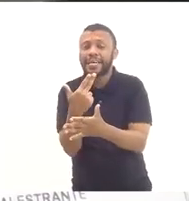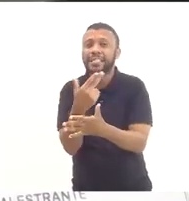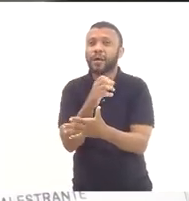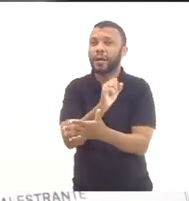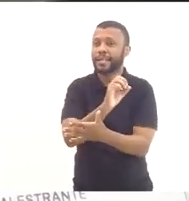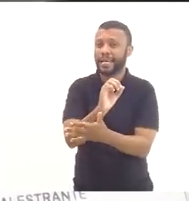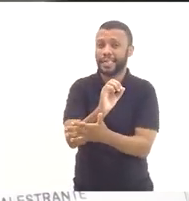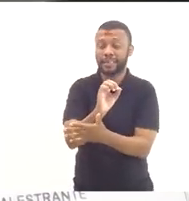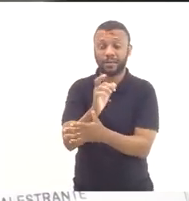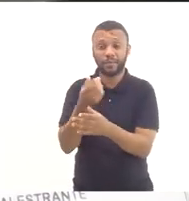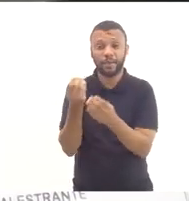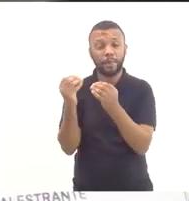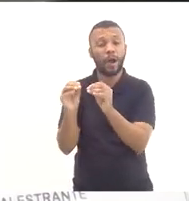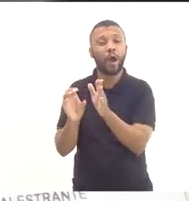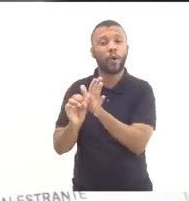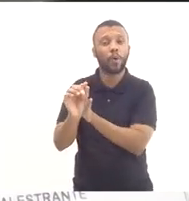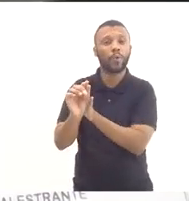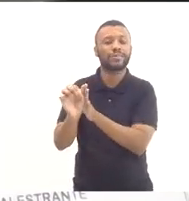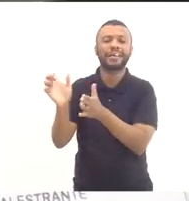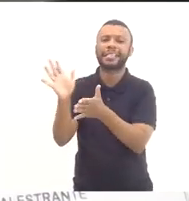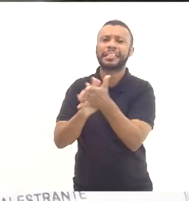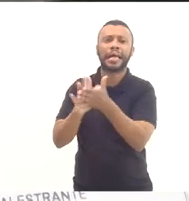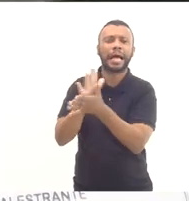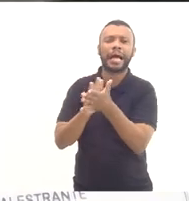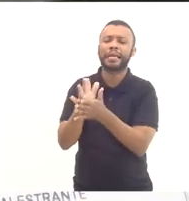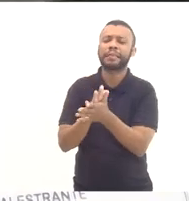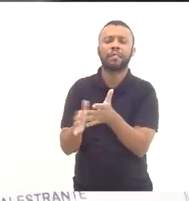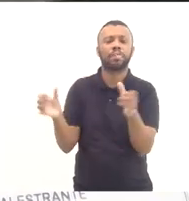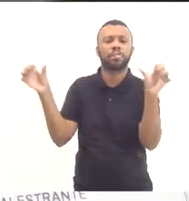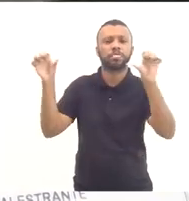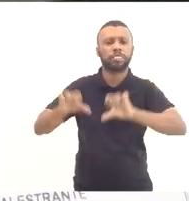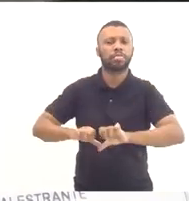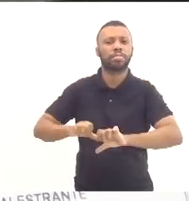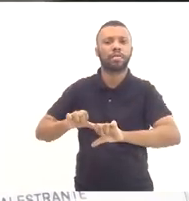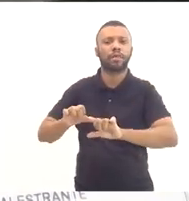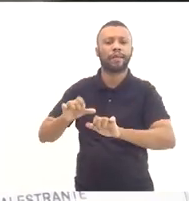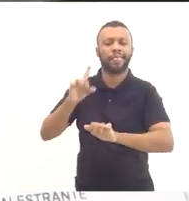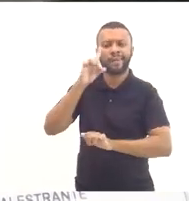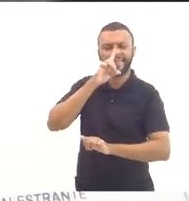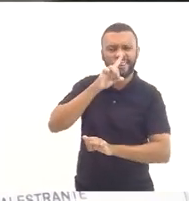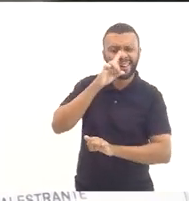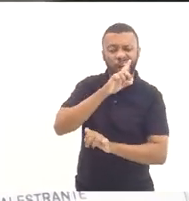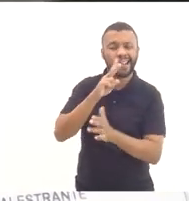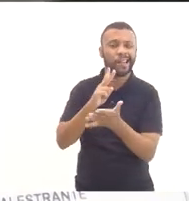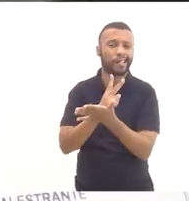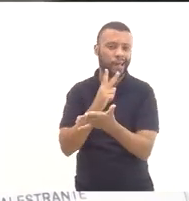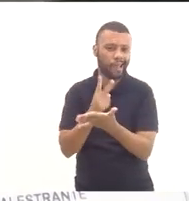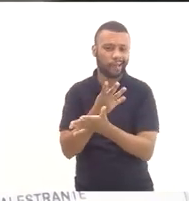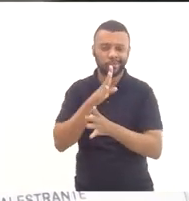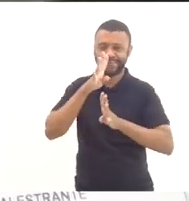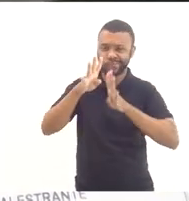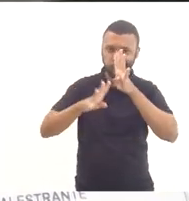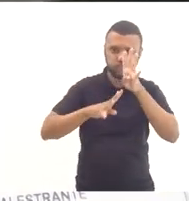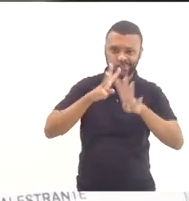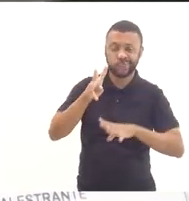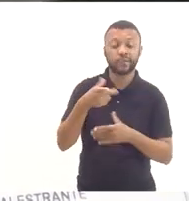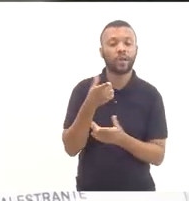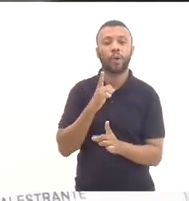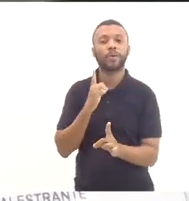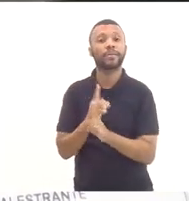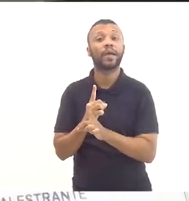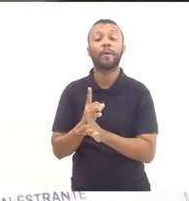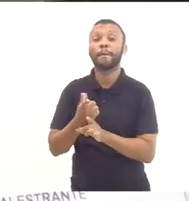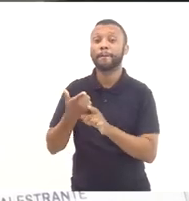você jogasse no Google o que tinha era desanimador retrógrado errado e aí Achei uma página na internet e de pessoas com